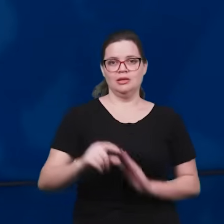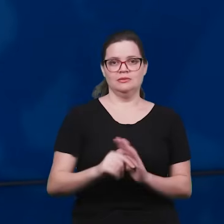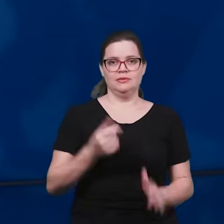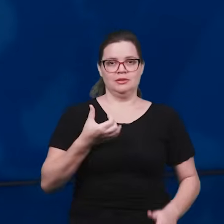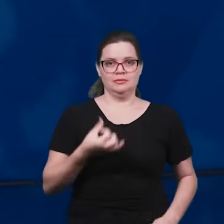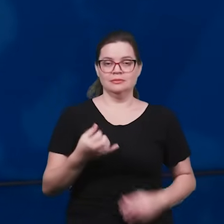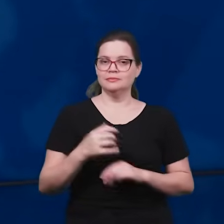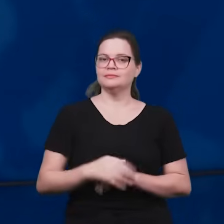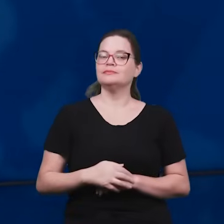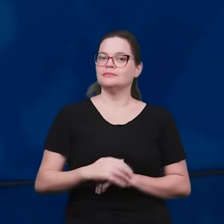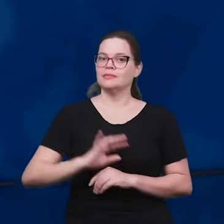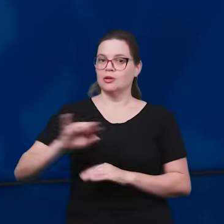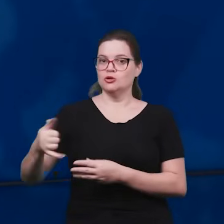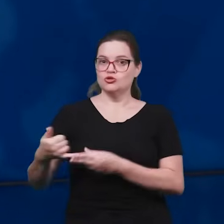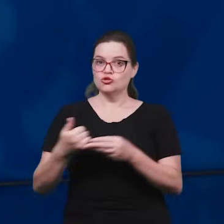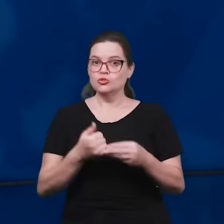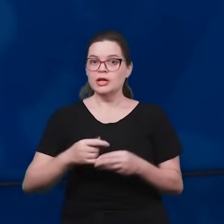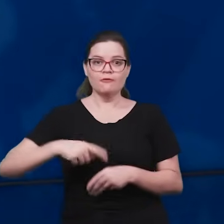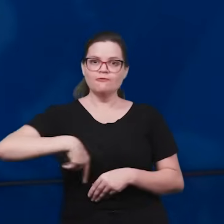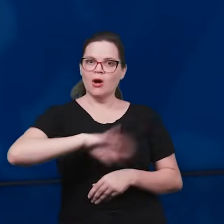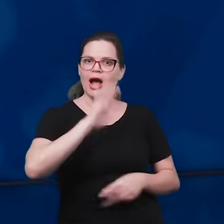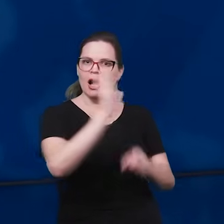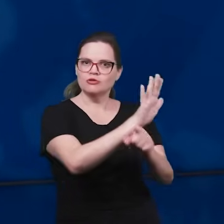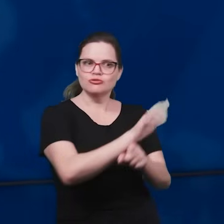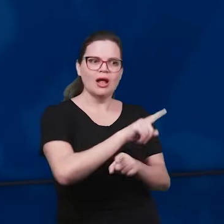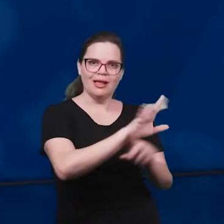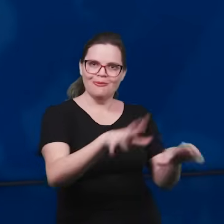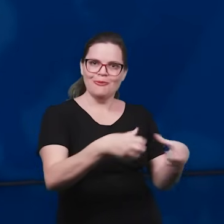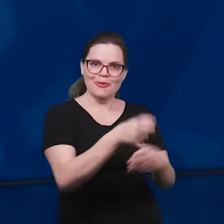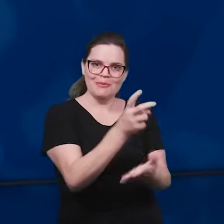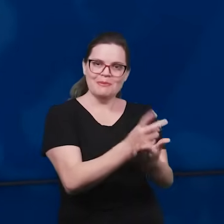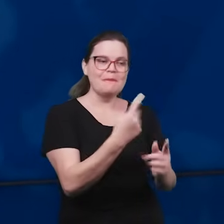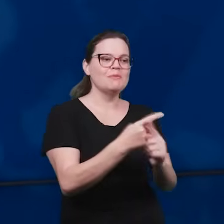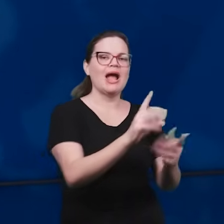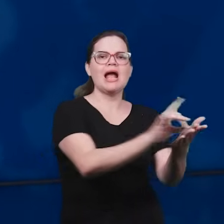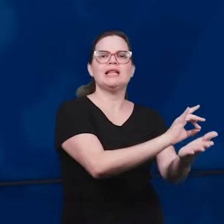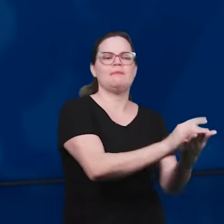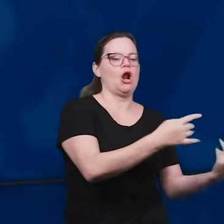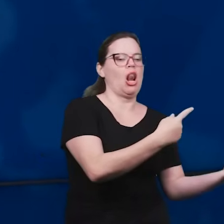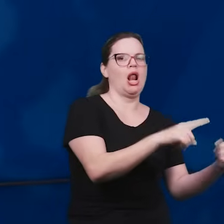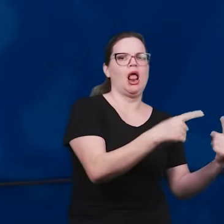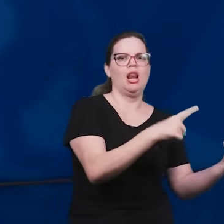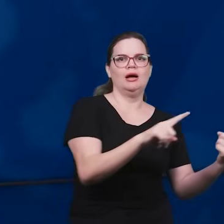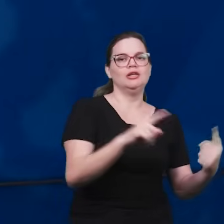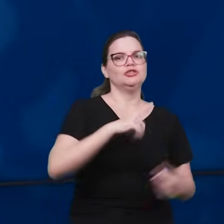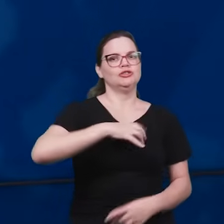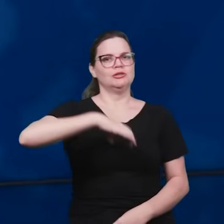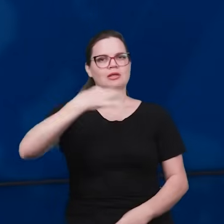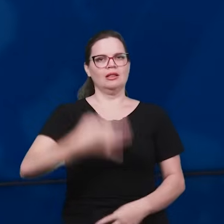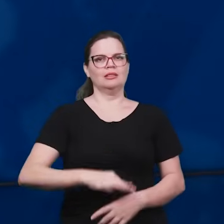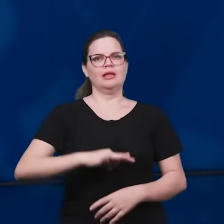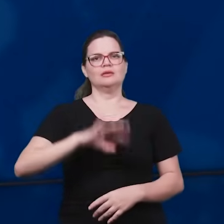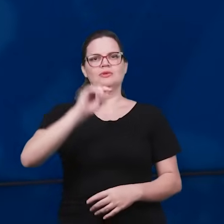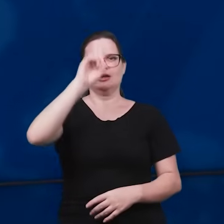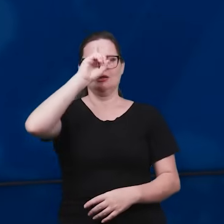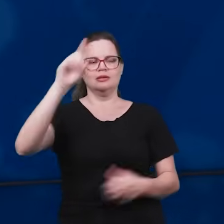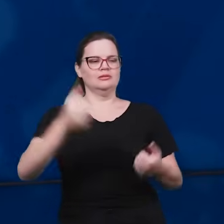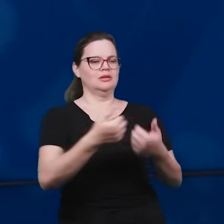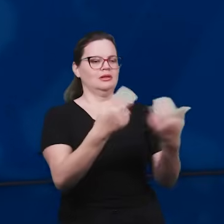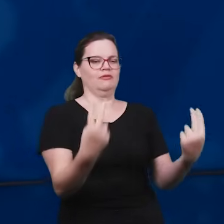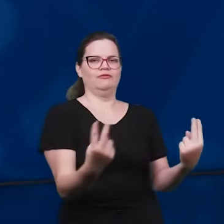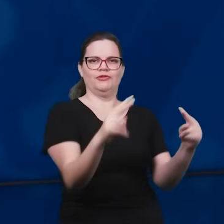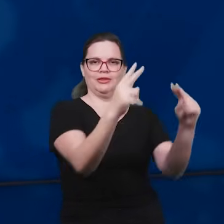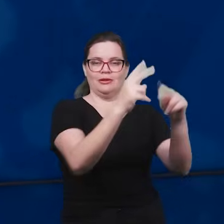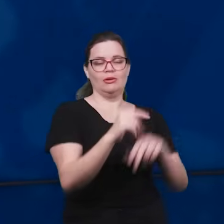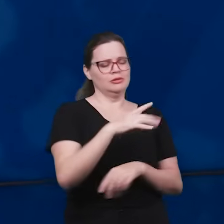de Josué em socorro dos gibeonitas contra os seus inimigos tinha a garantia de Deus de que aquela vitória